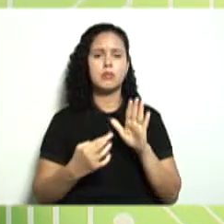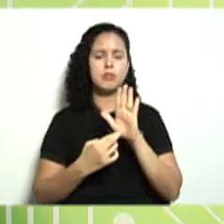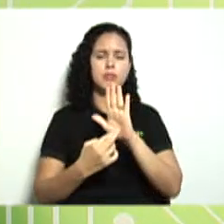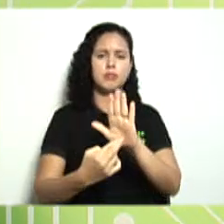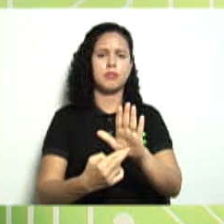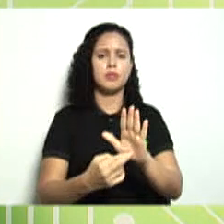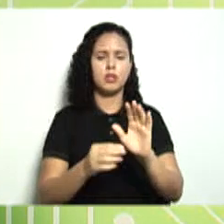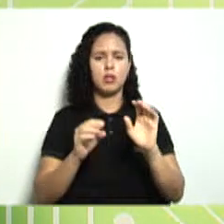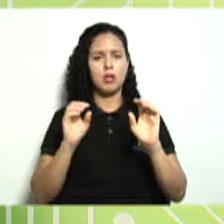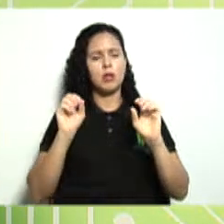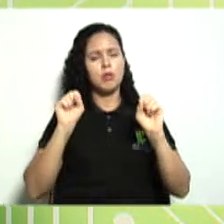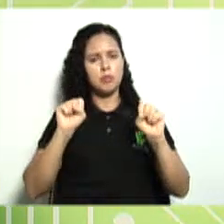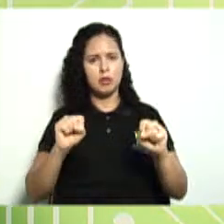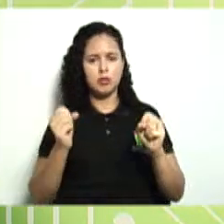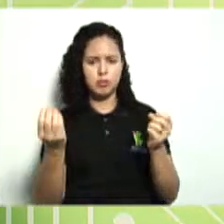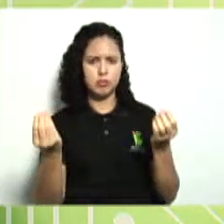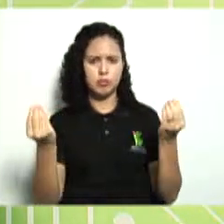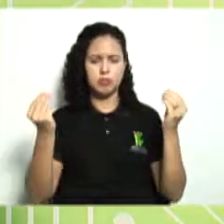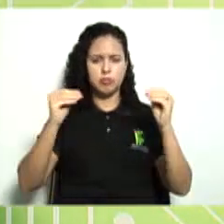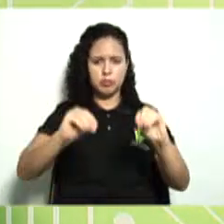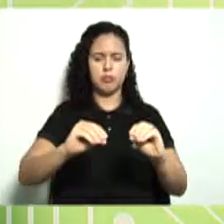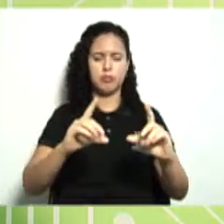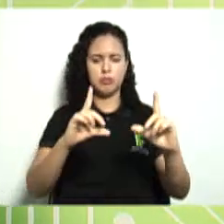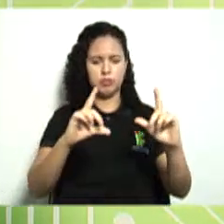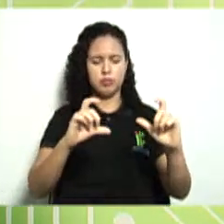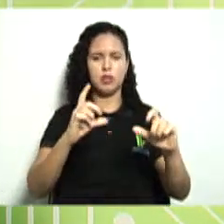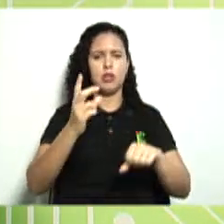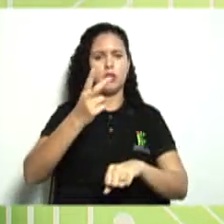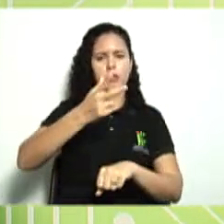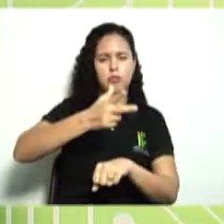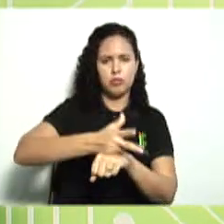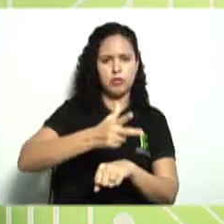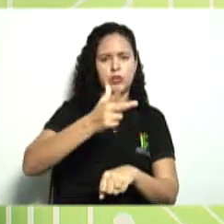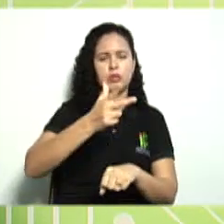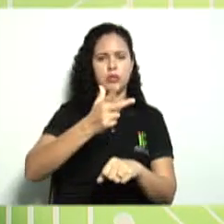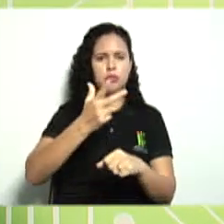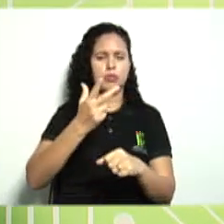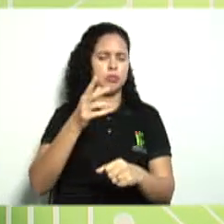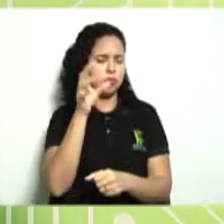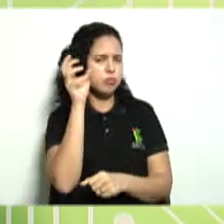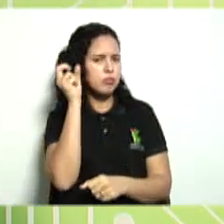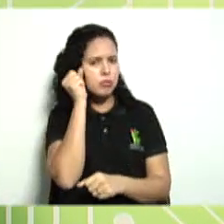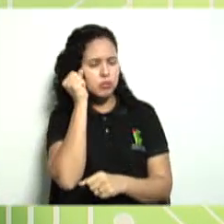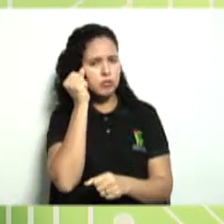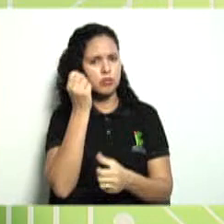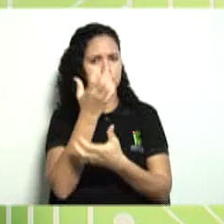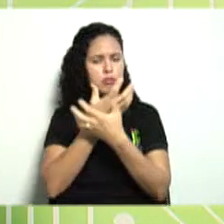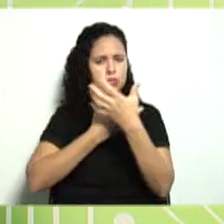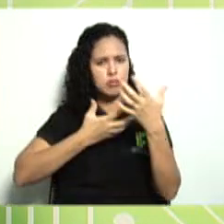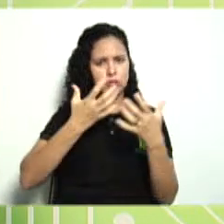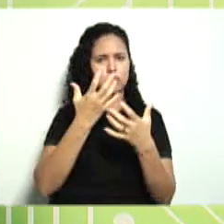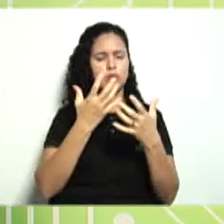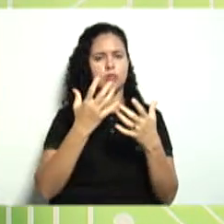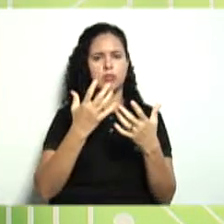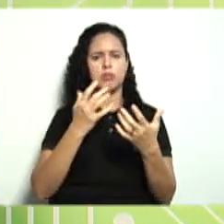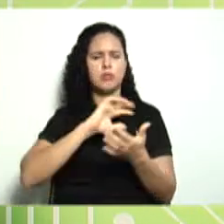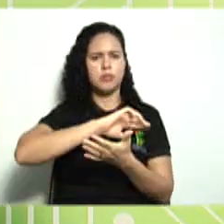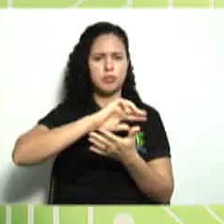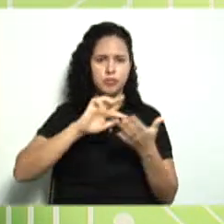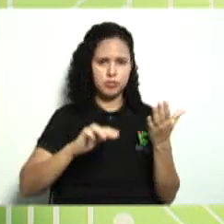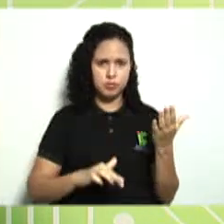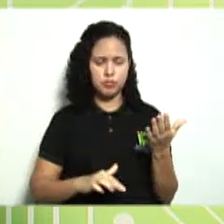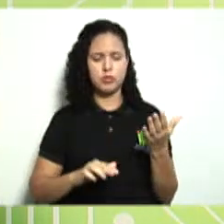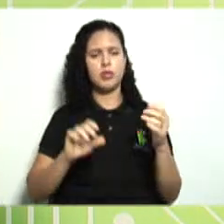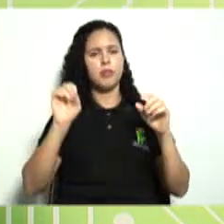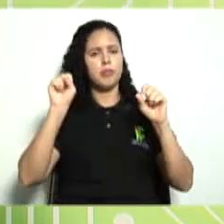posso colocar imagens, eu posso colocar vídeos, eu posso colocar áudio, não é isso? Smart Arts, enfim, todos esses